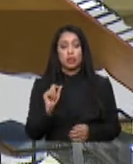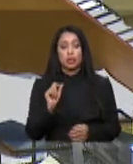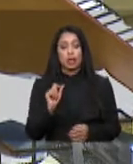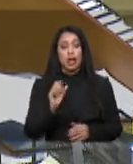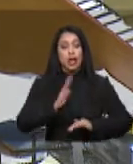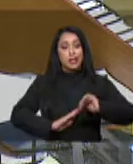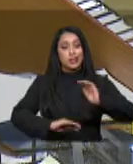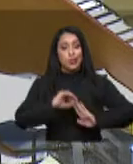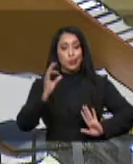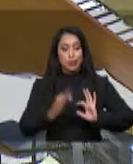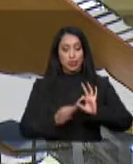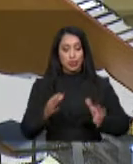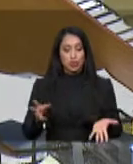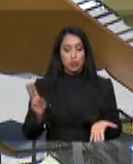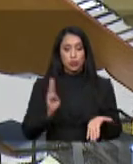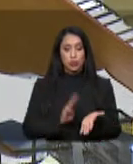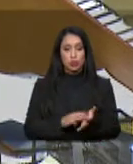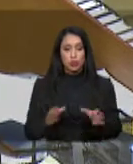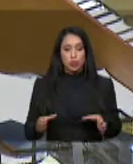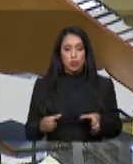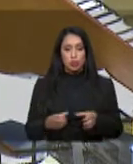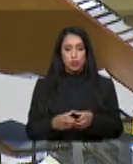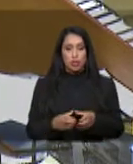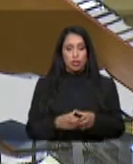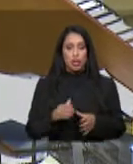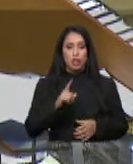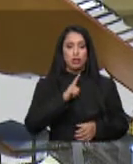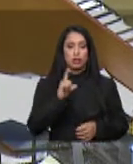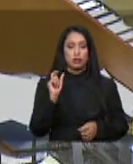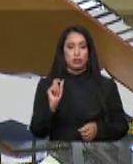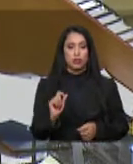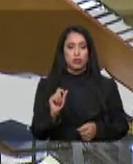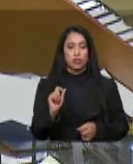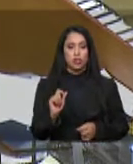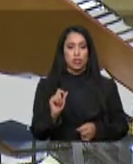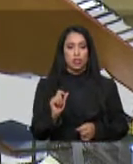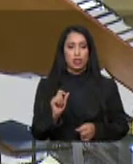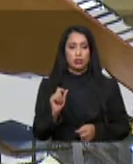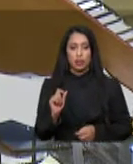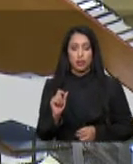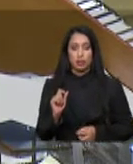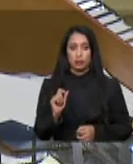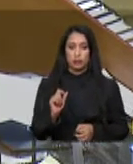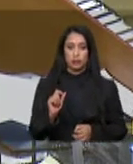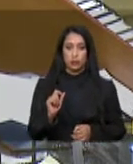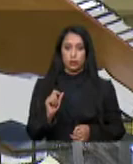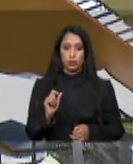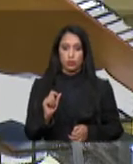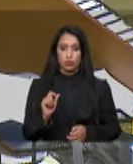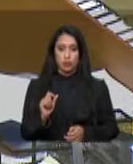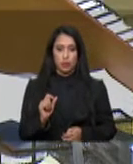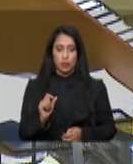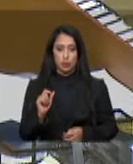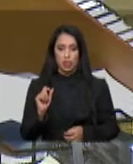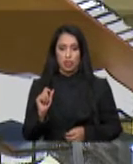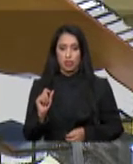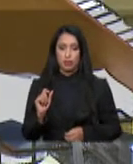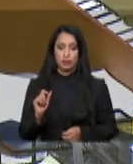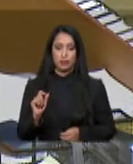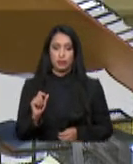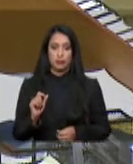suas competências ou dos membros que o compõem. ADI 6121, relator ministro Marco Aurélio, julgado em 13 de junho